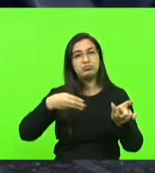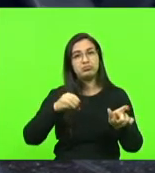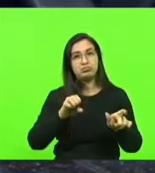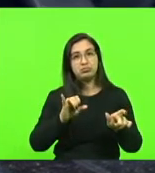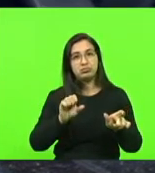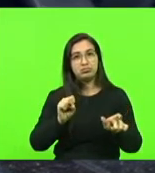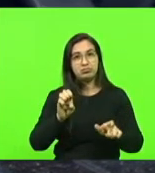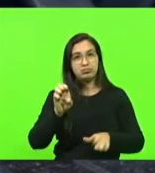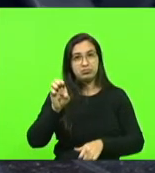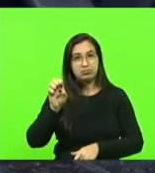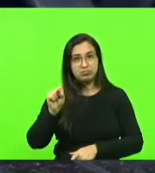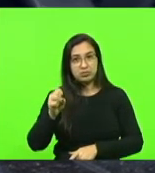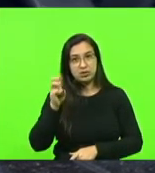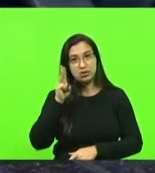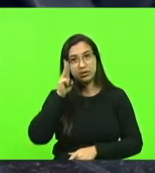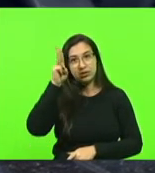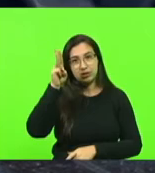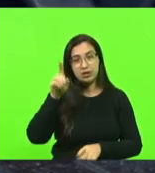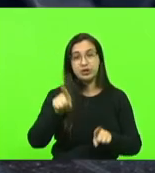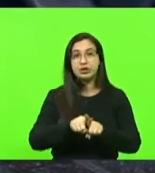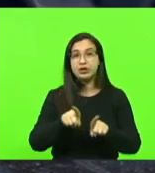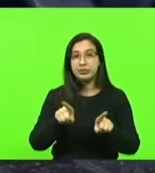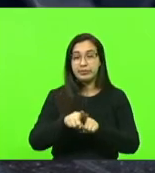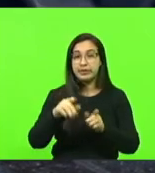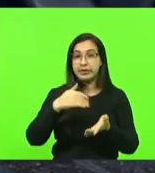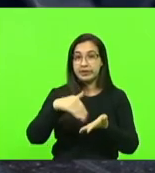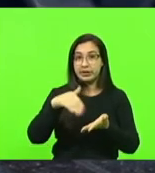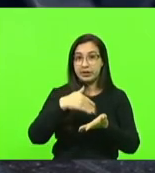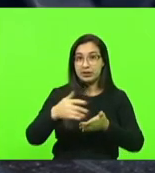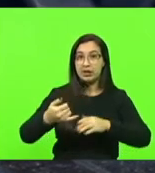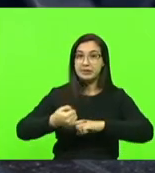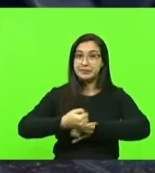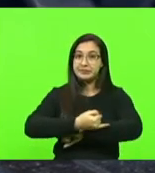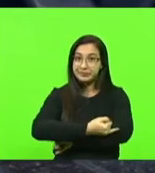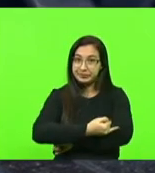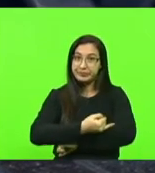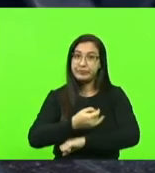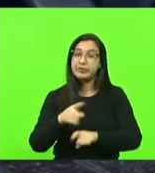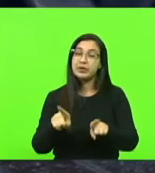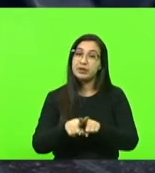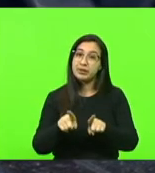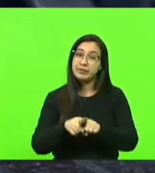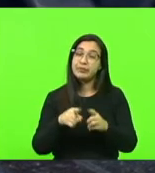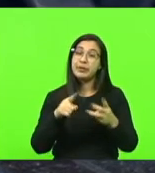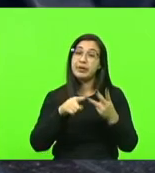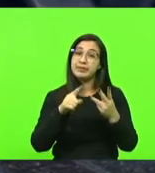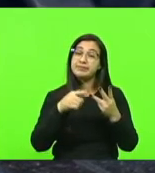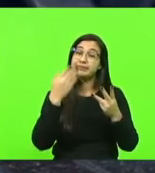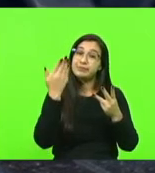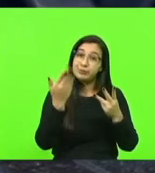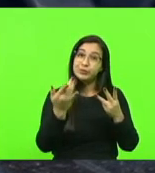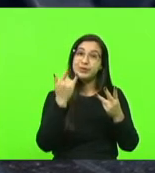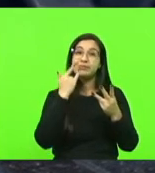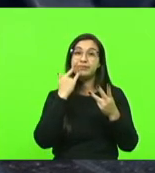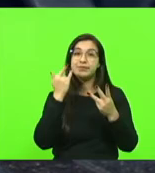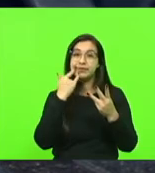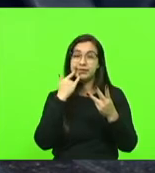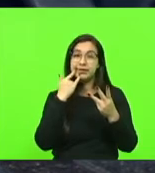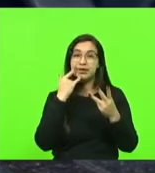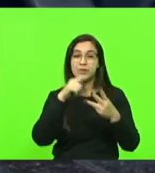do secretário de Infraestrutura e de Vossa Excelência, que são pessoas, juntamente